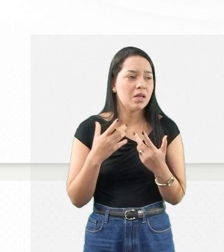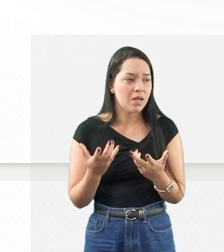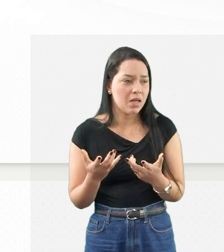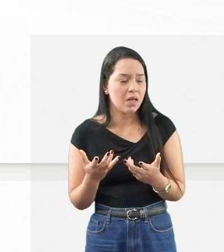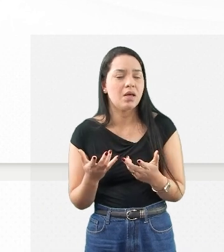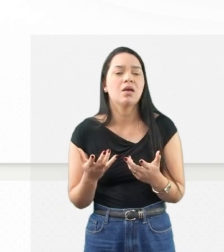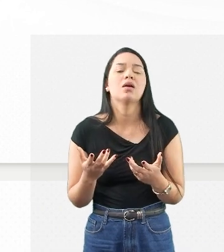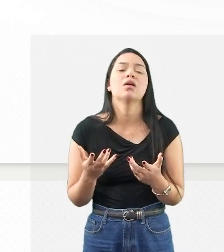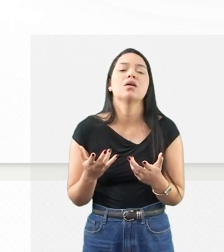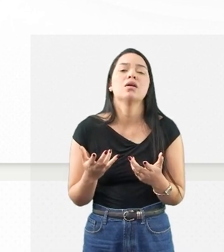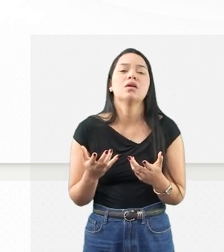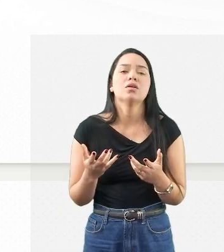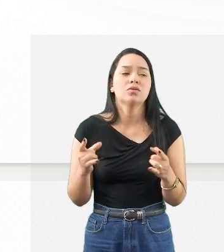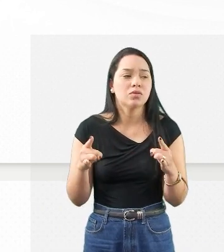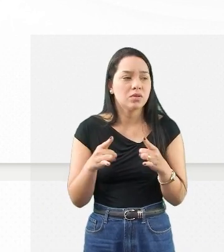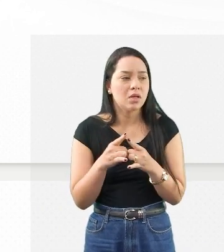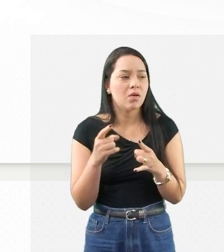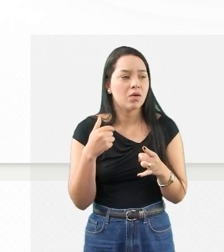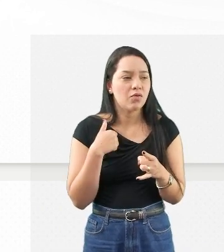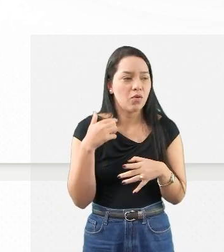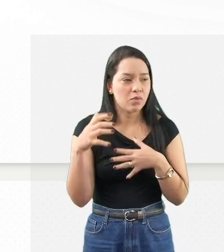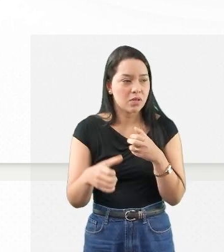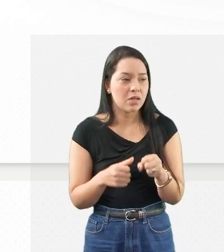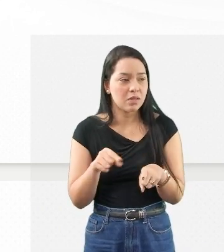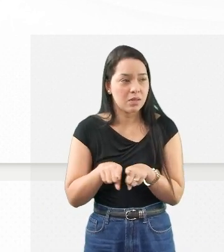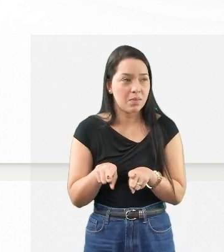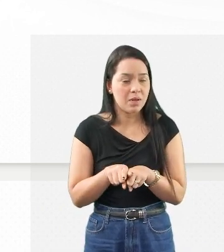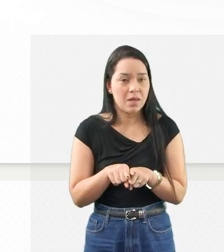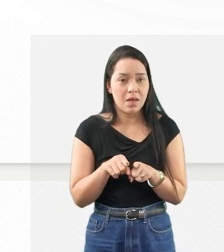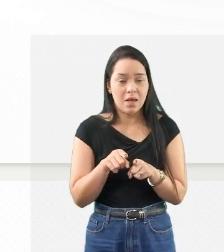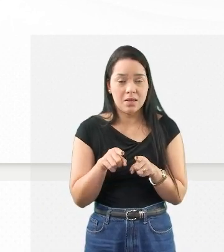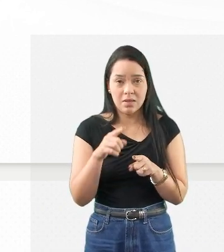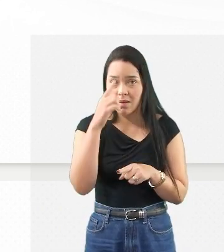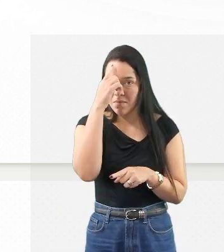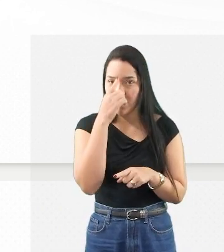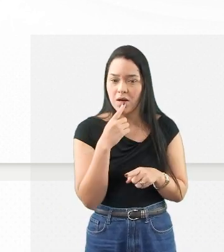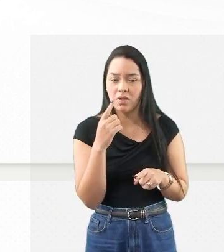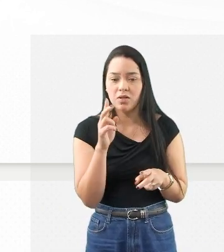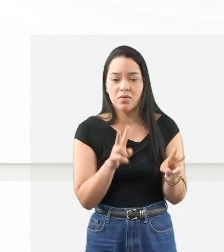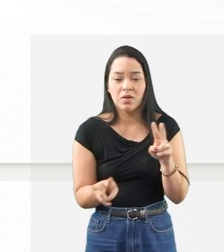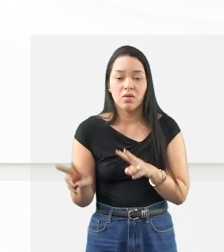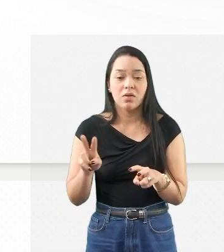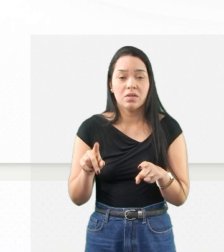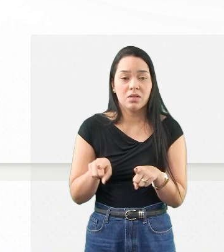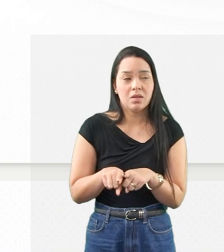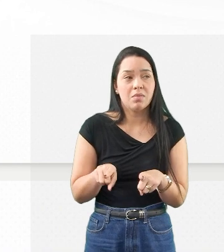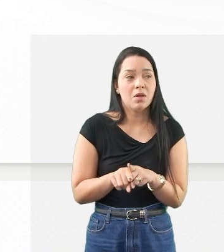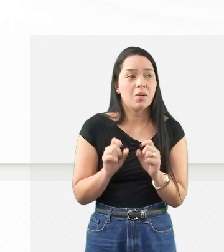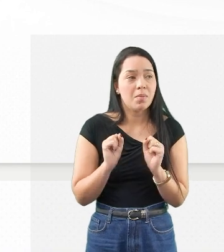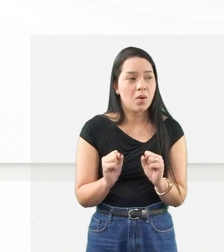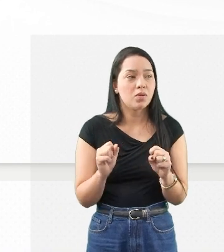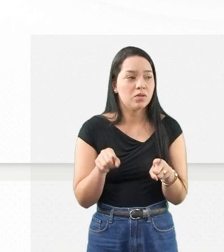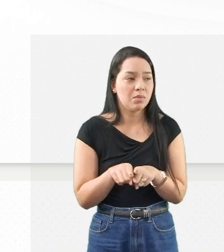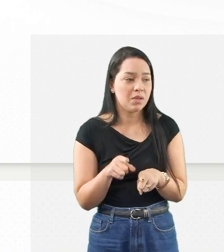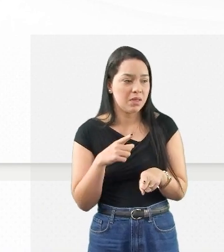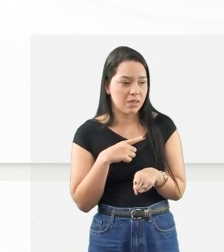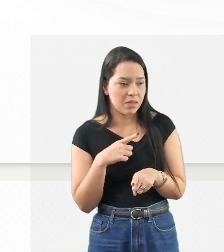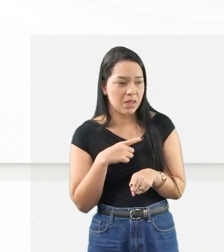mais institucional, que eu vou buscar reforçar a imagem e valores de uma organização, e inclusive pode também ter esse